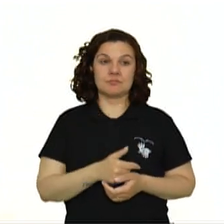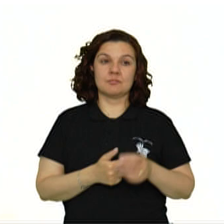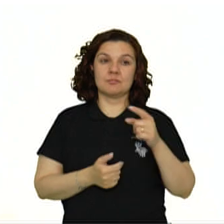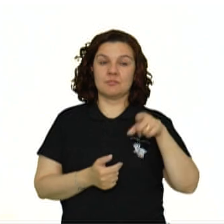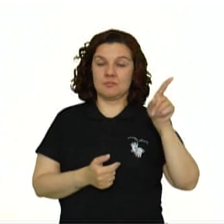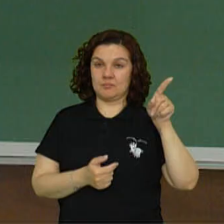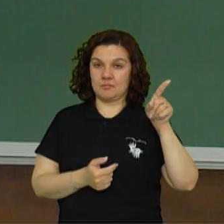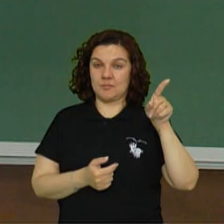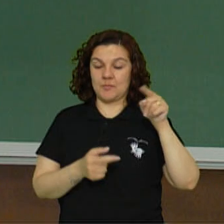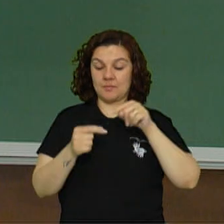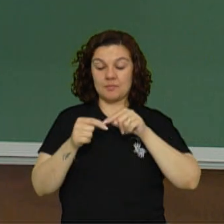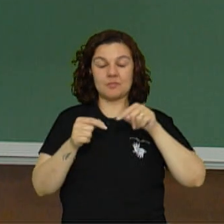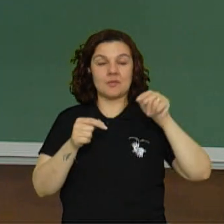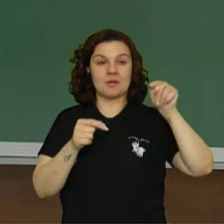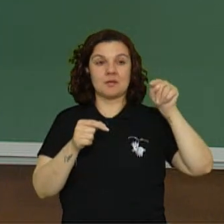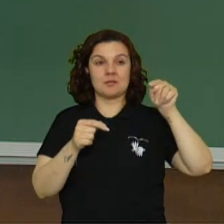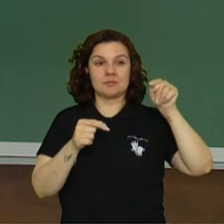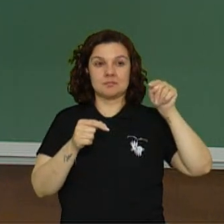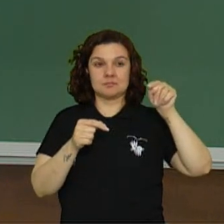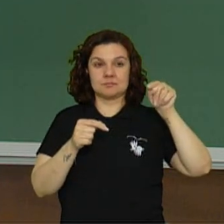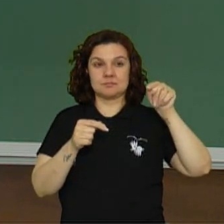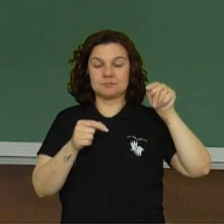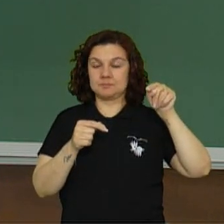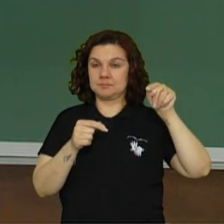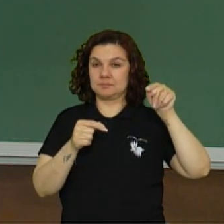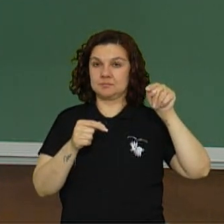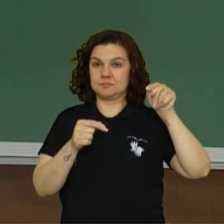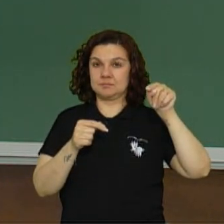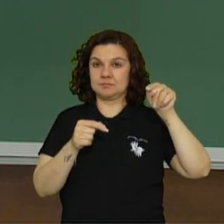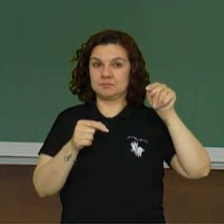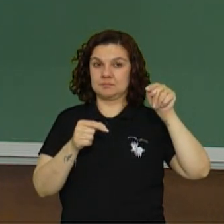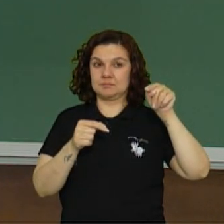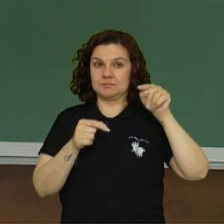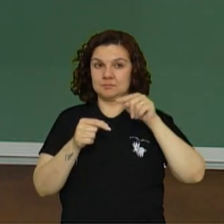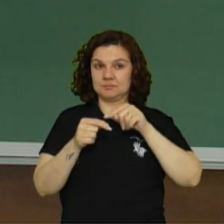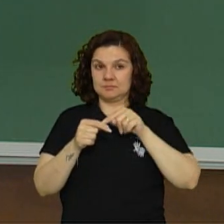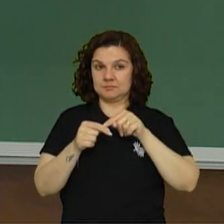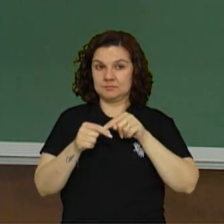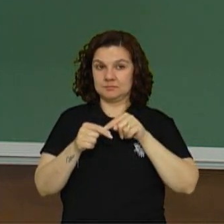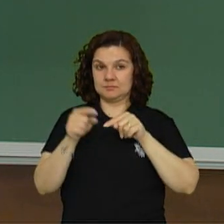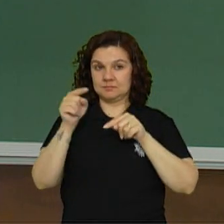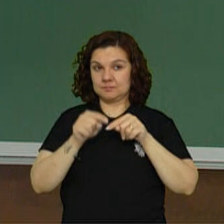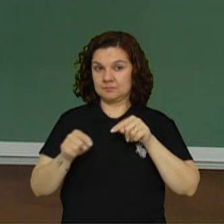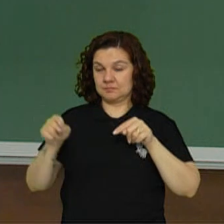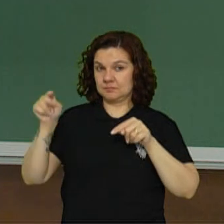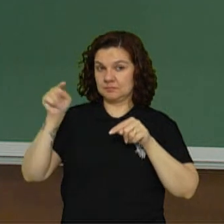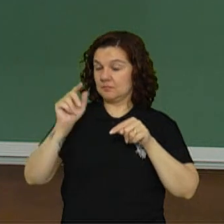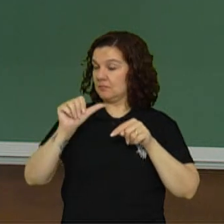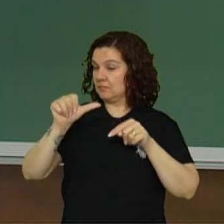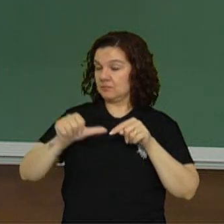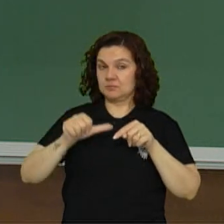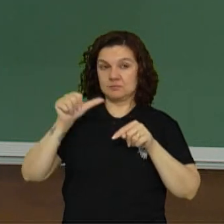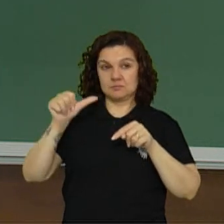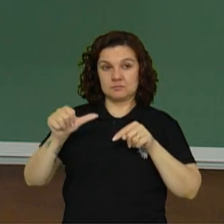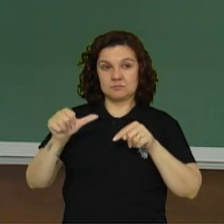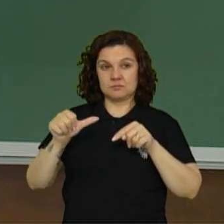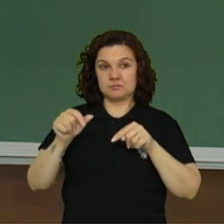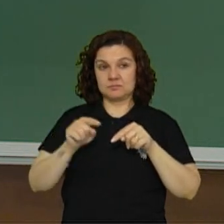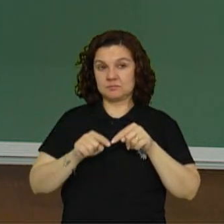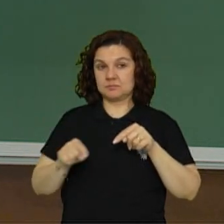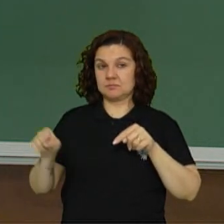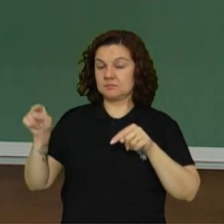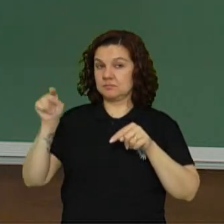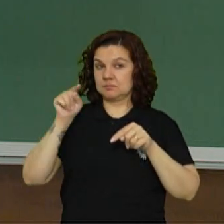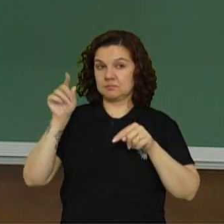cima, 3 vezes A ao quadrado, raiz de 3, menos. Não mudou nada embaixo, não muda nada em